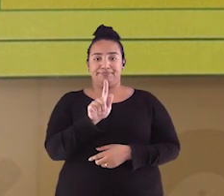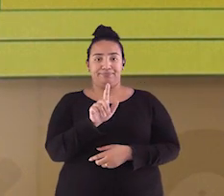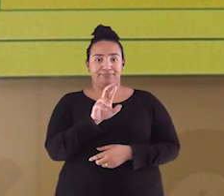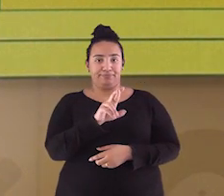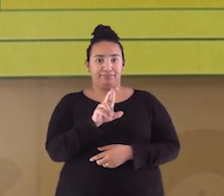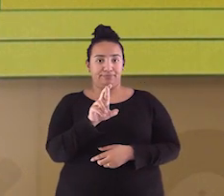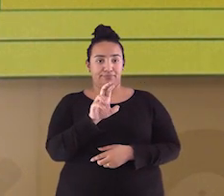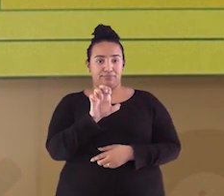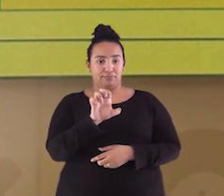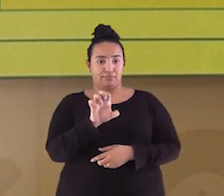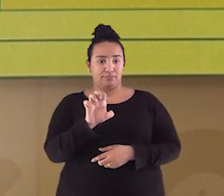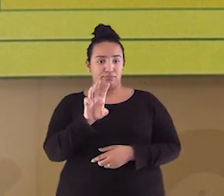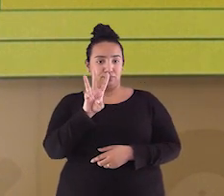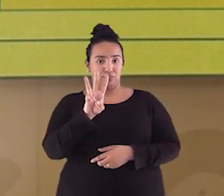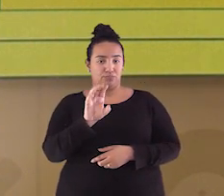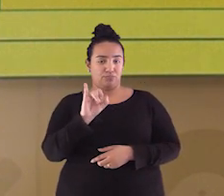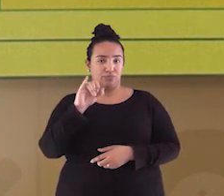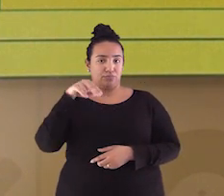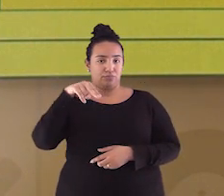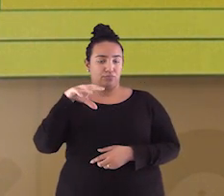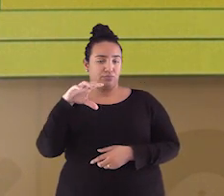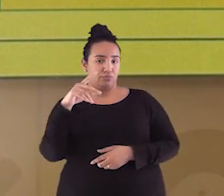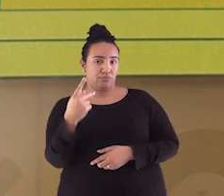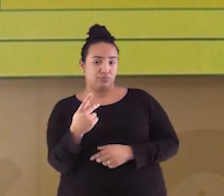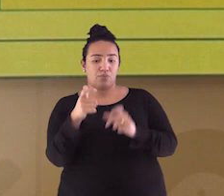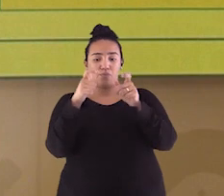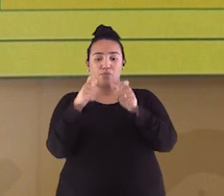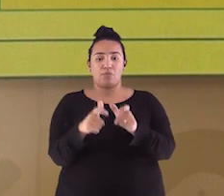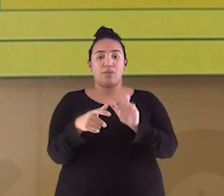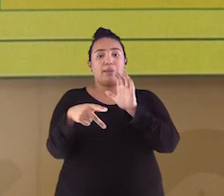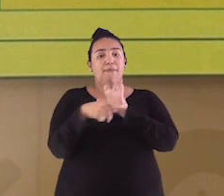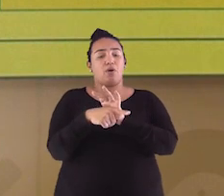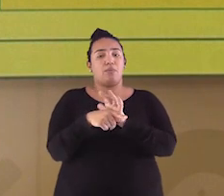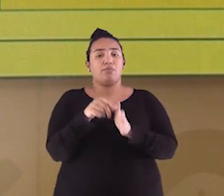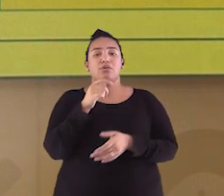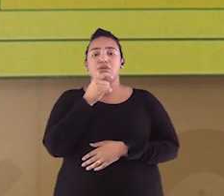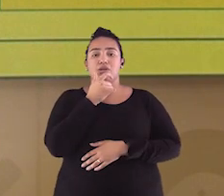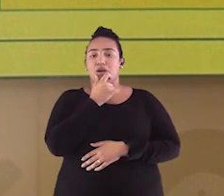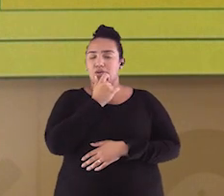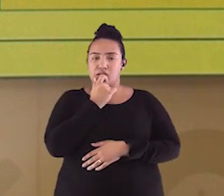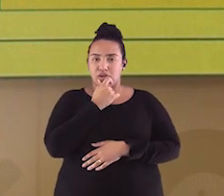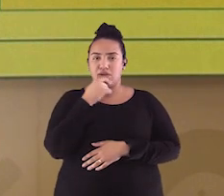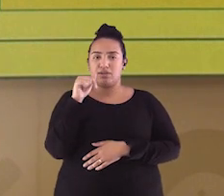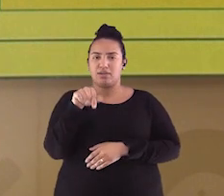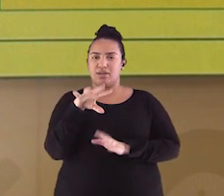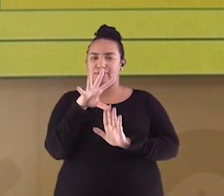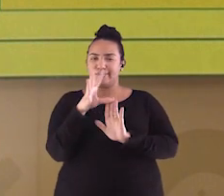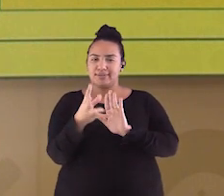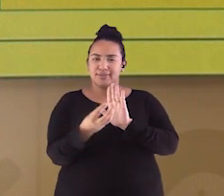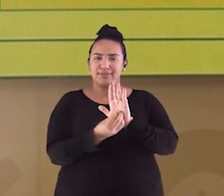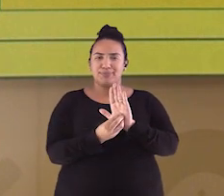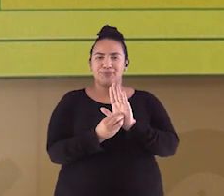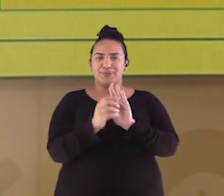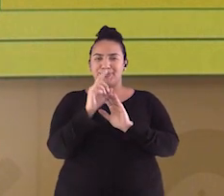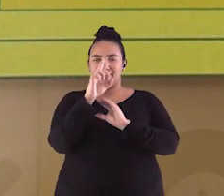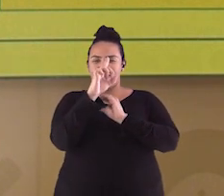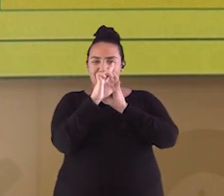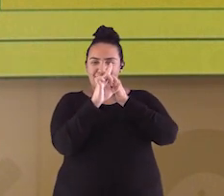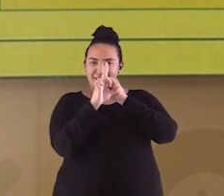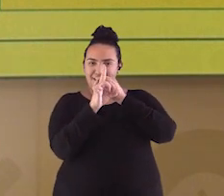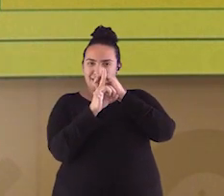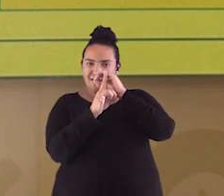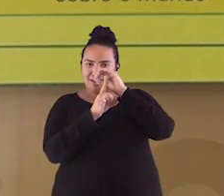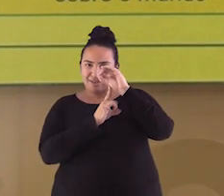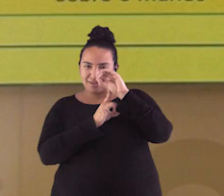um bairro situado na Inglaterra, e exatamente onde, simbolicamente, essa linha imaginária da Terra